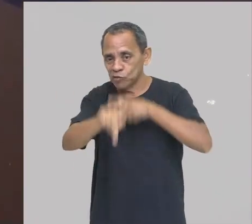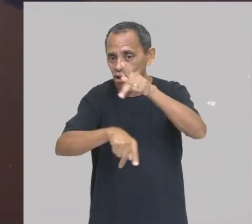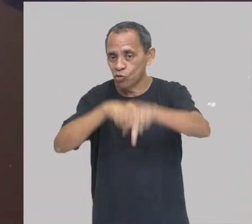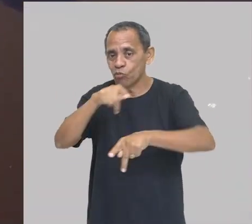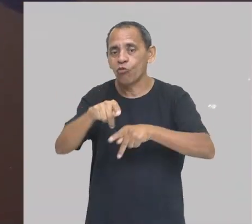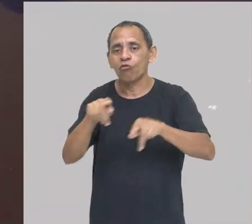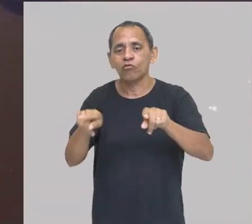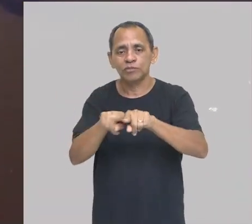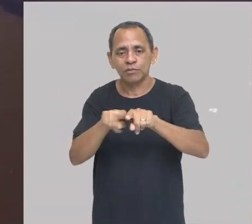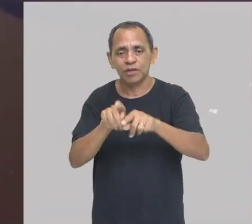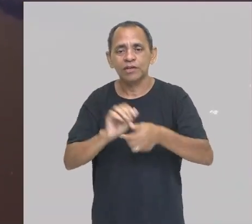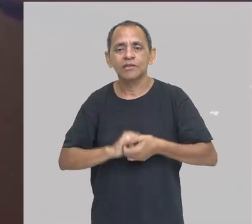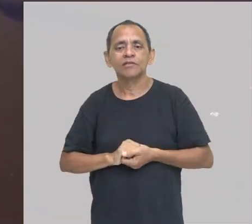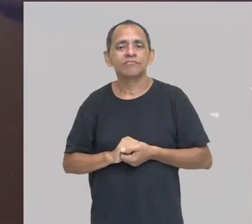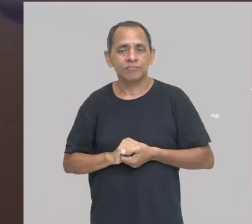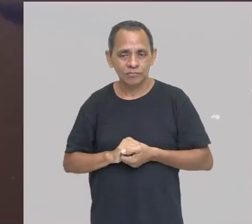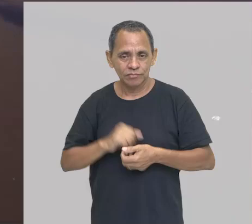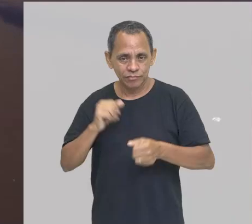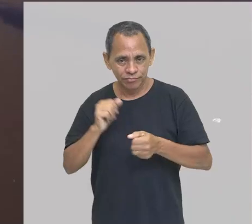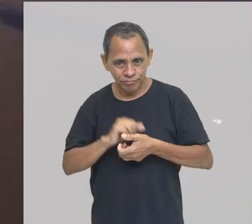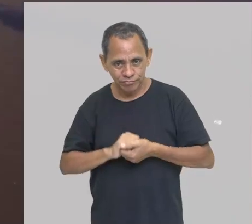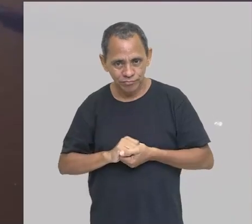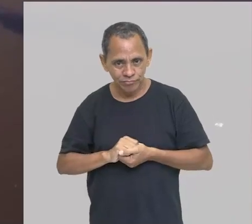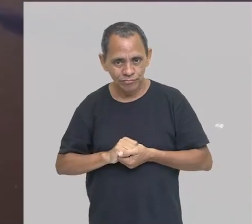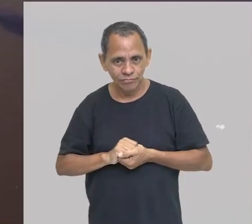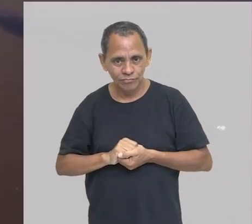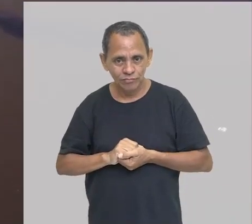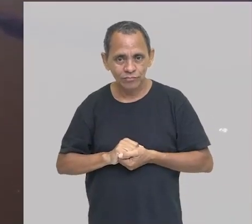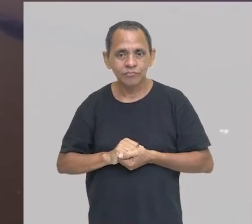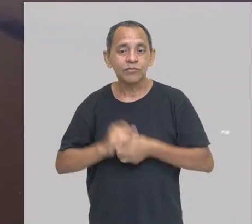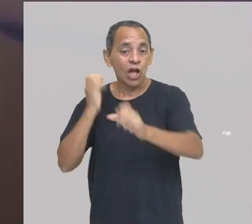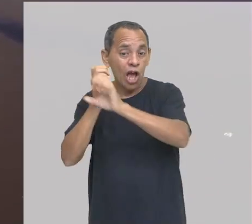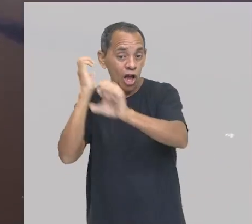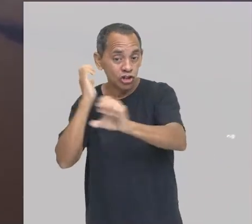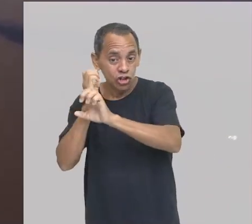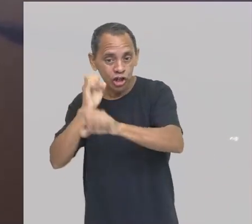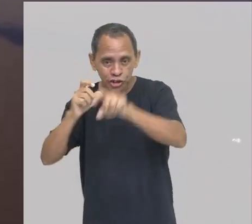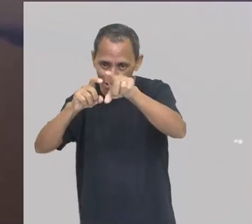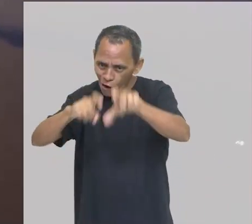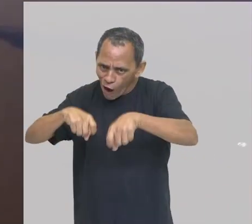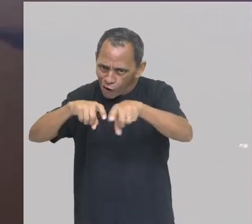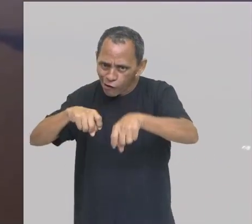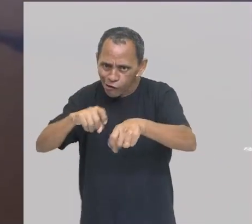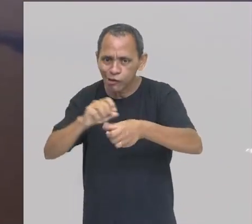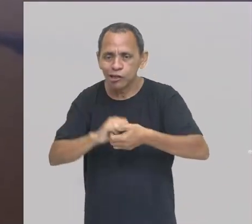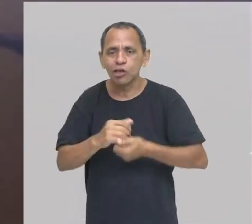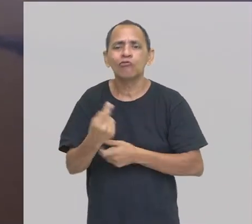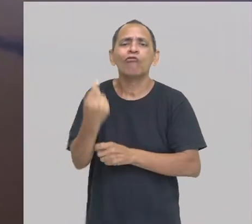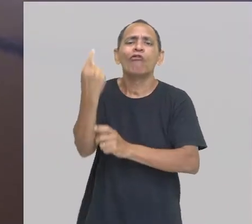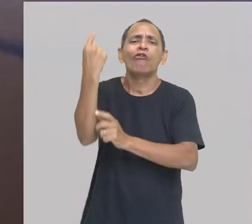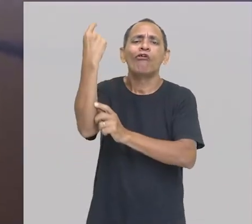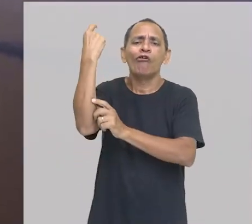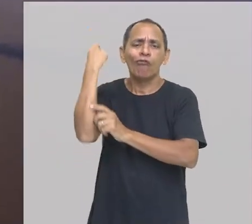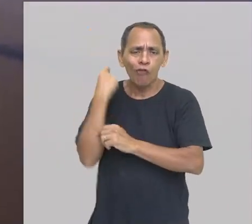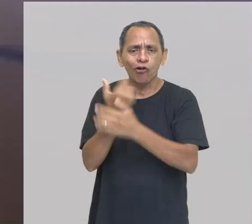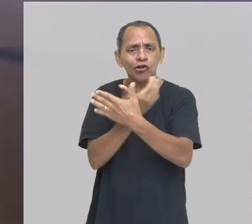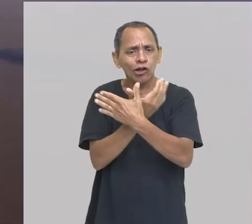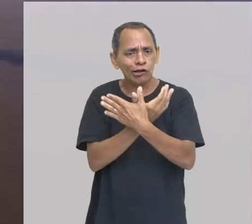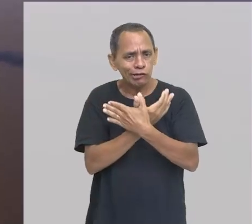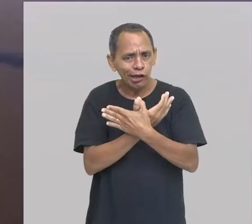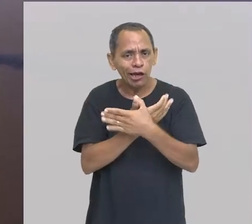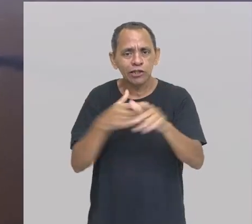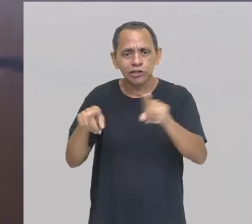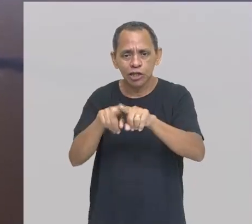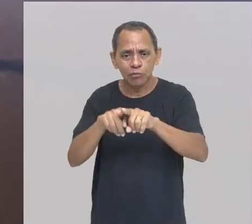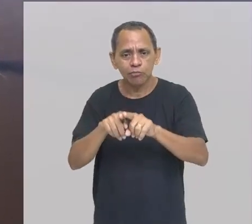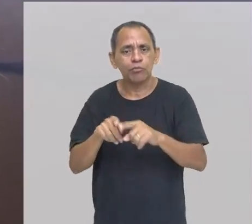verdadeira obra da engenharia agrícola ancestral que remete aos povos astecas, mas também tem registro dos